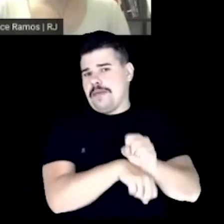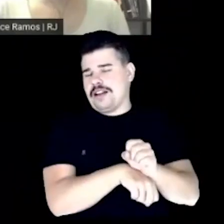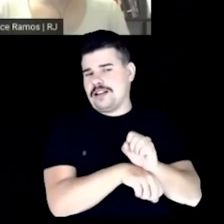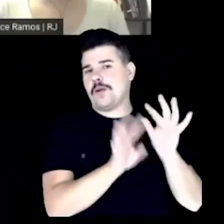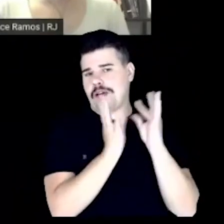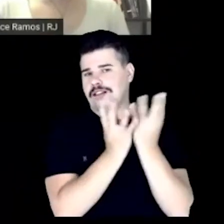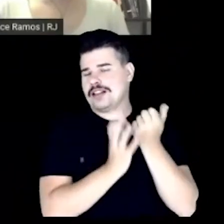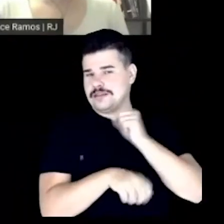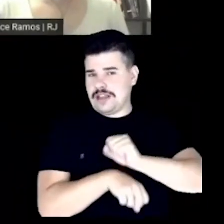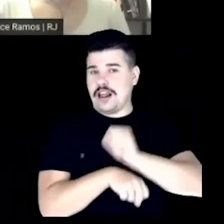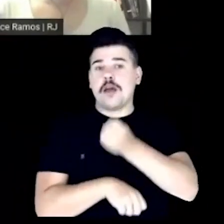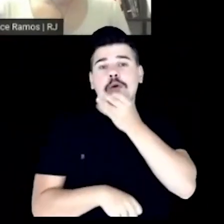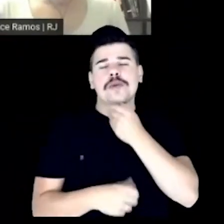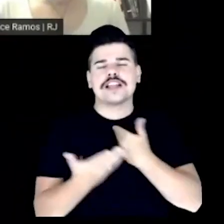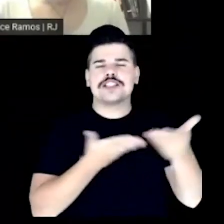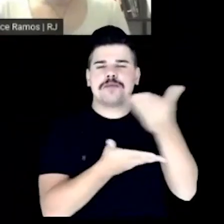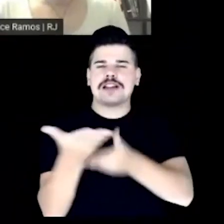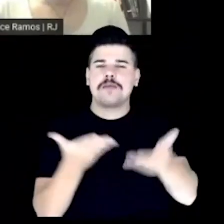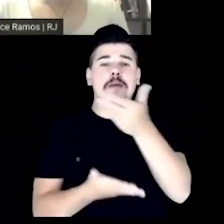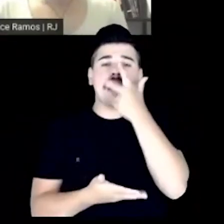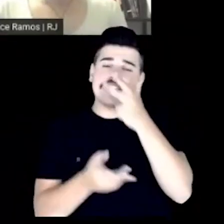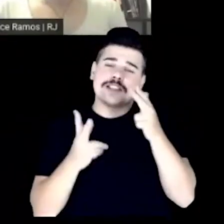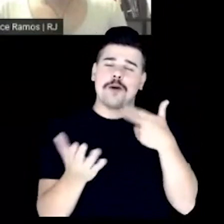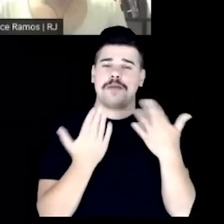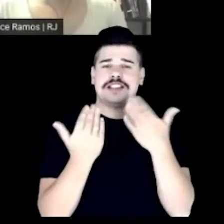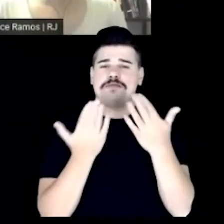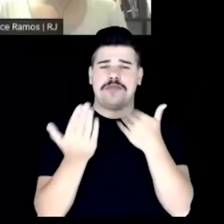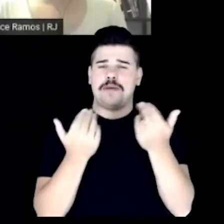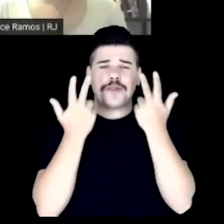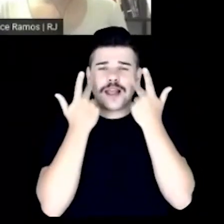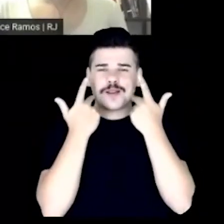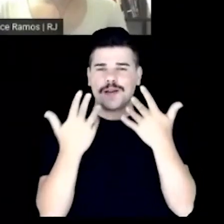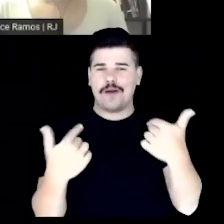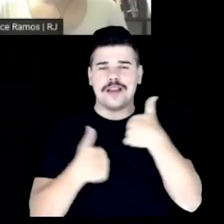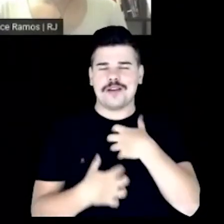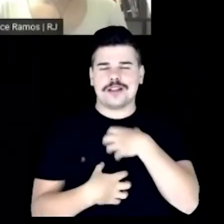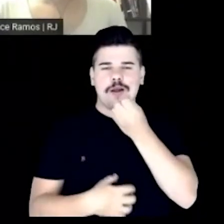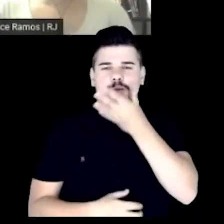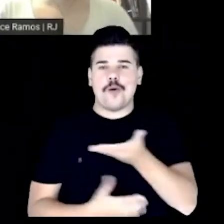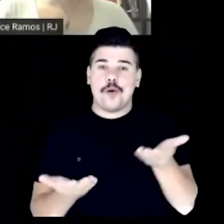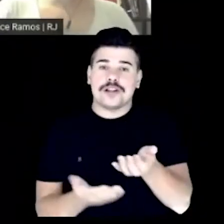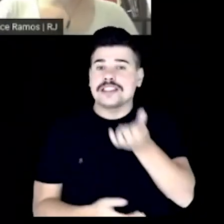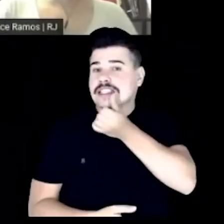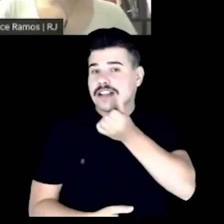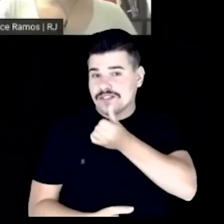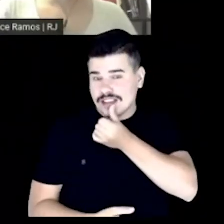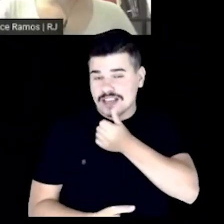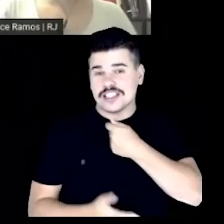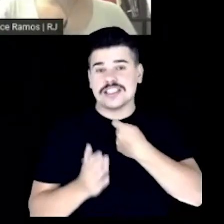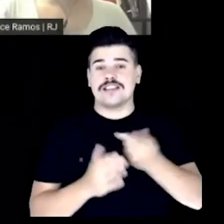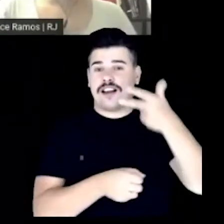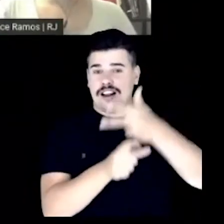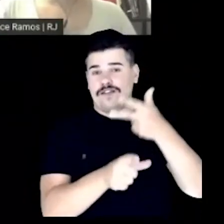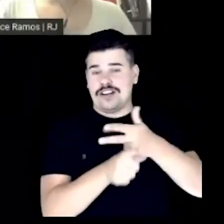tem gente que vai. Então é bom porque daí a gente bota, é como se a gente estivesse conversando, então eu fico, para mim é bom, e é sexta-feira